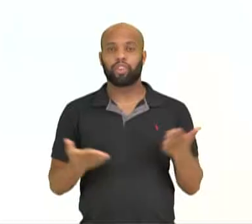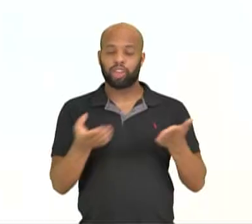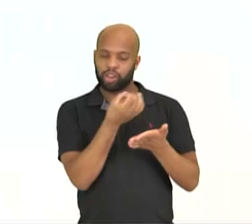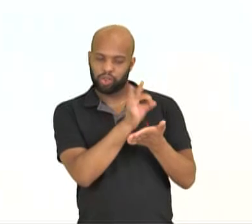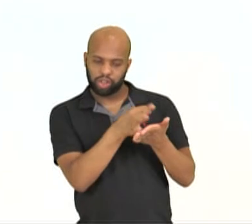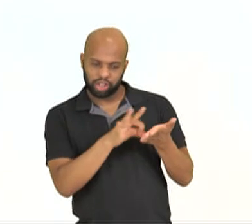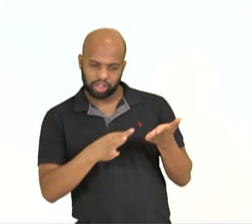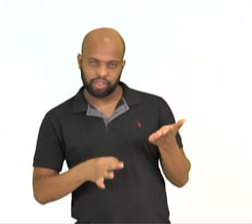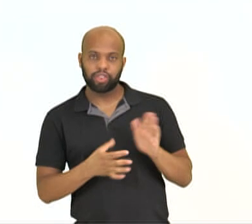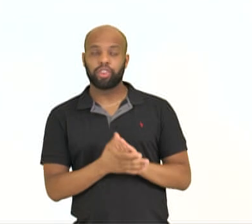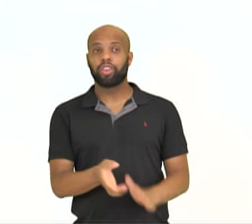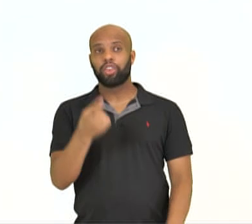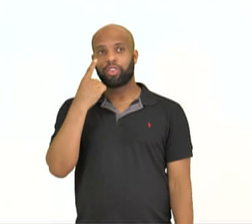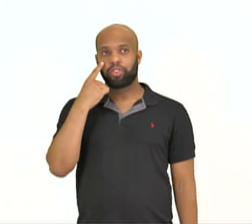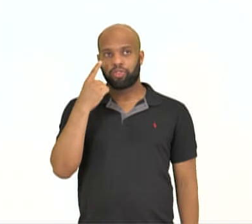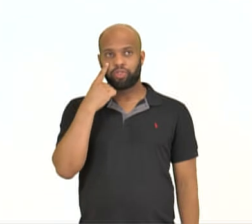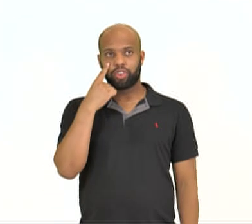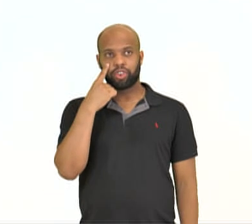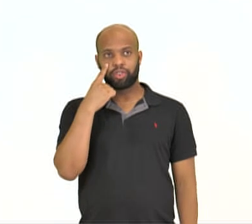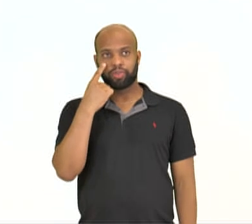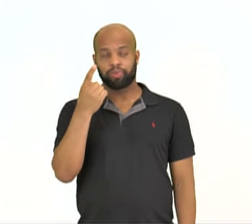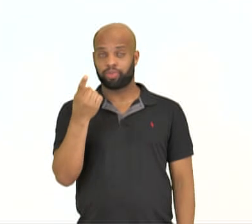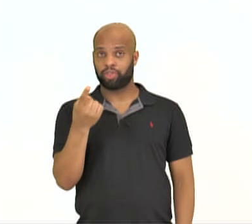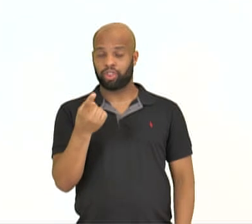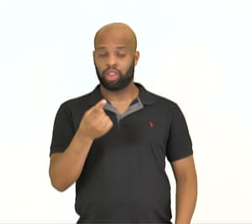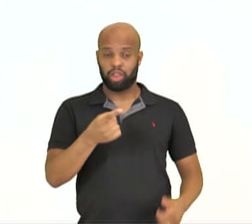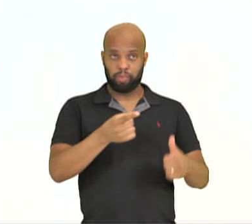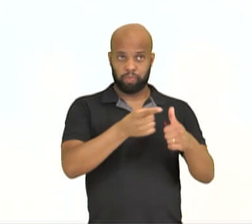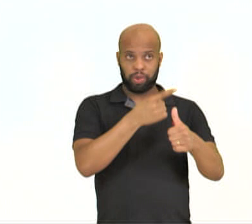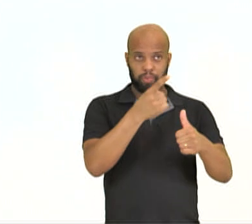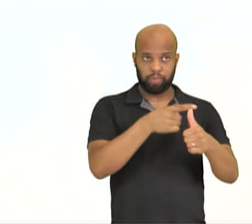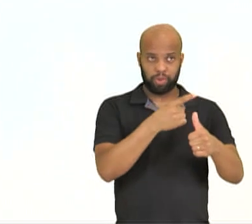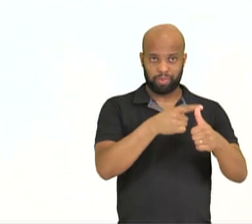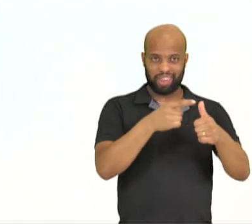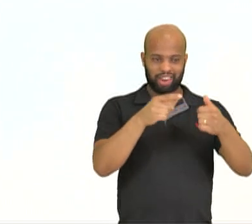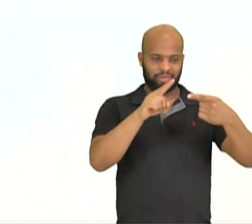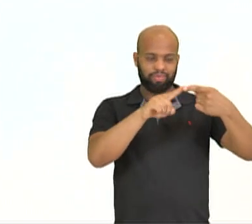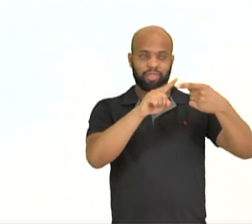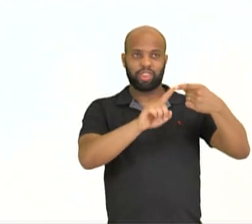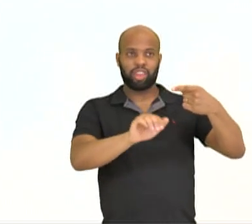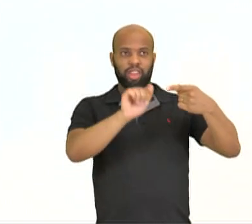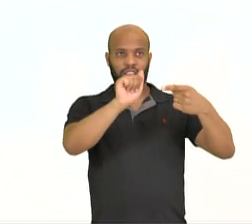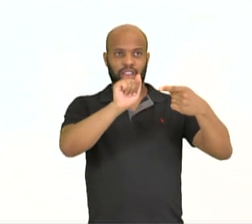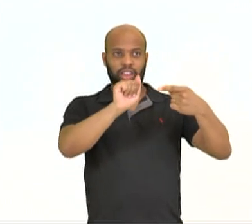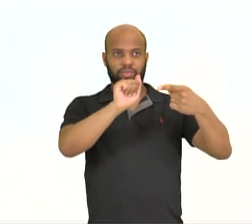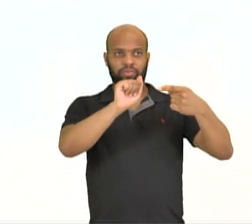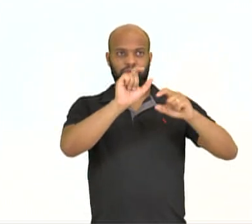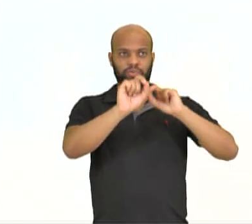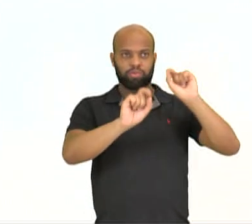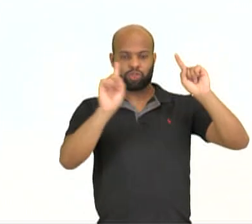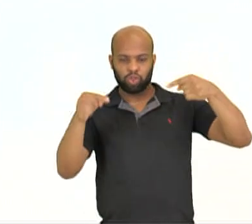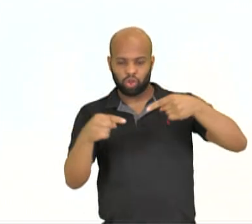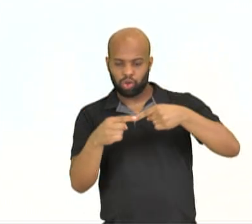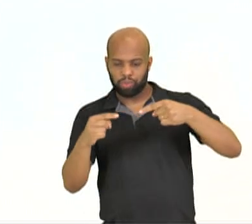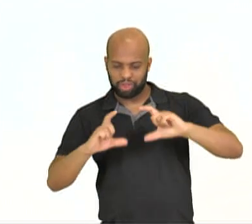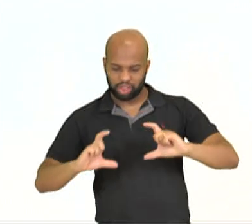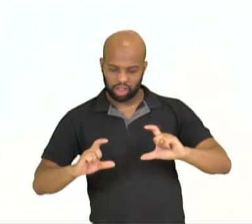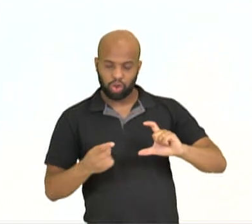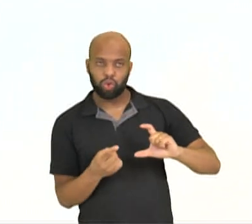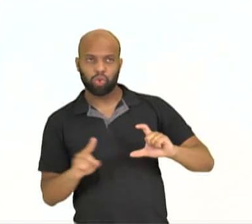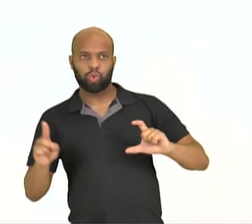Correção. Então, olhem bem, cumprindo, defendendo, alternativa B, né? Acabado,